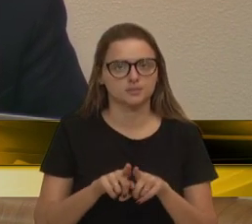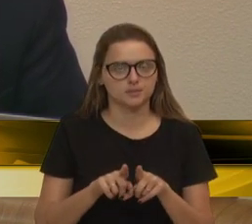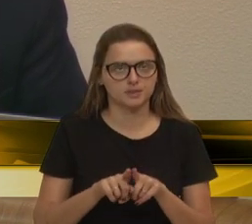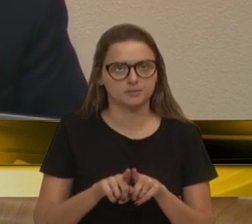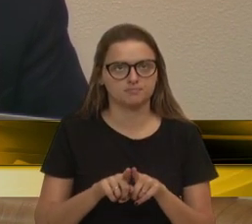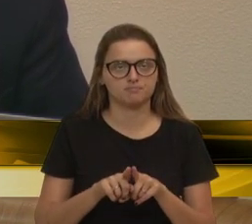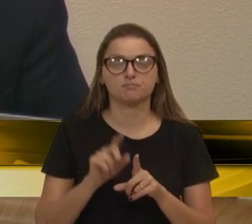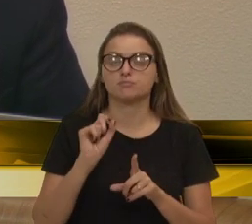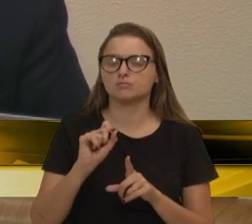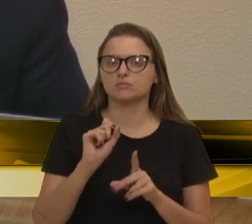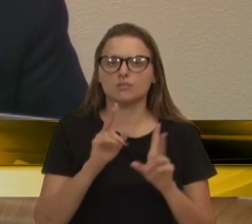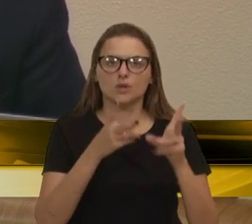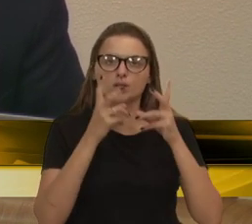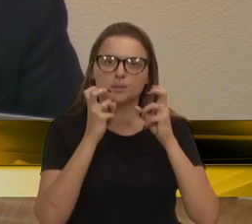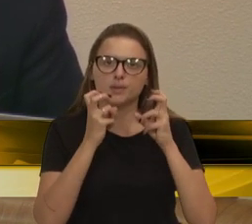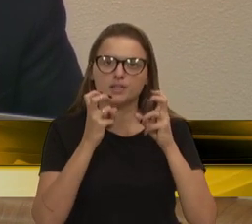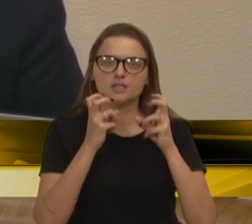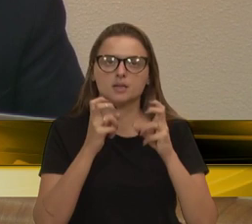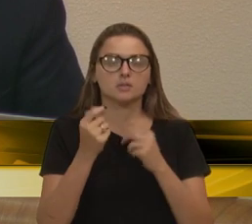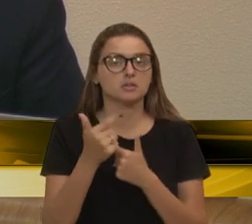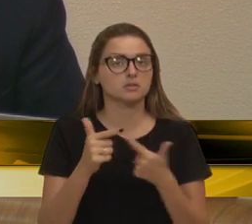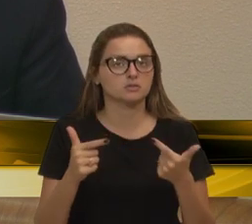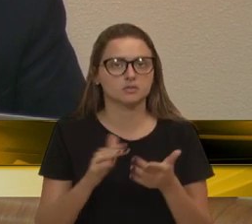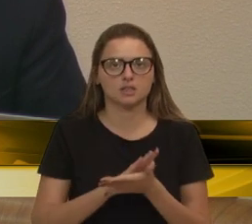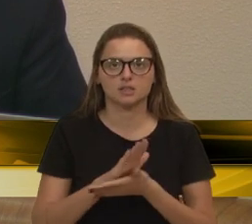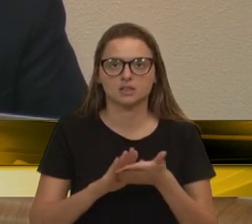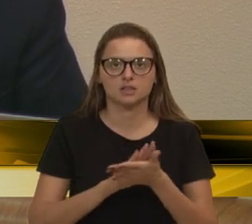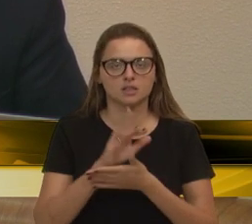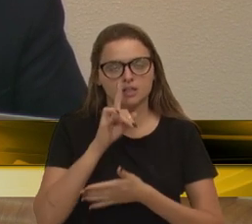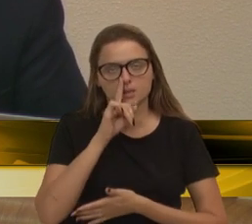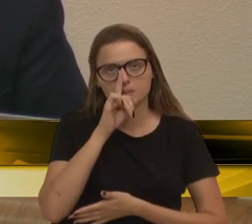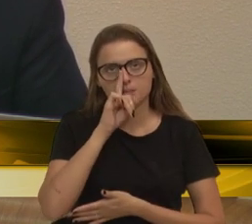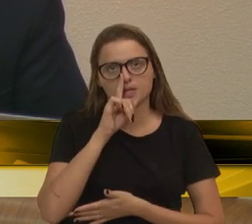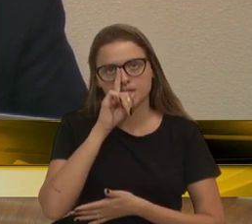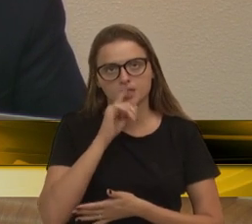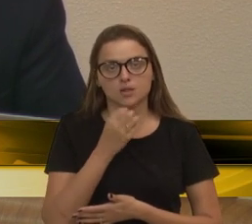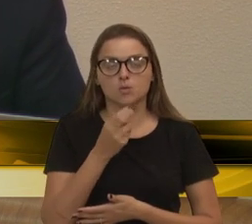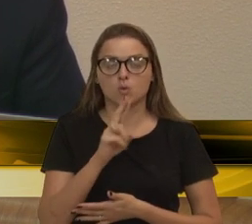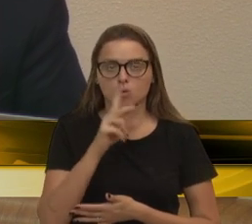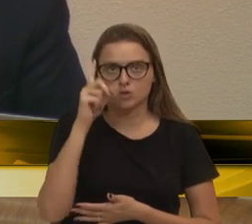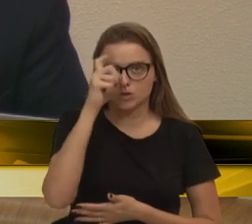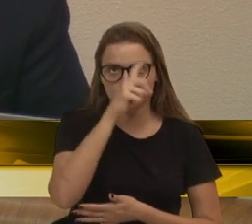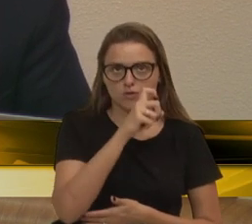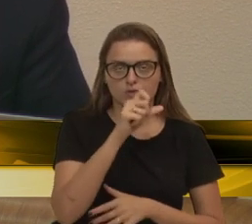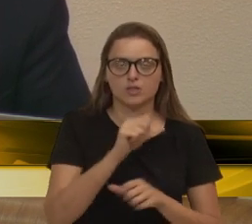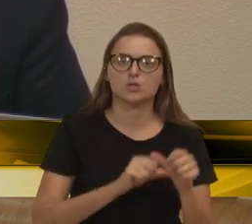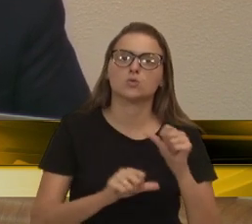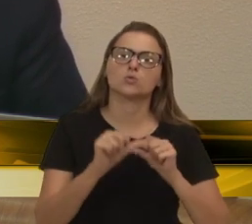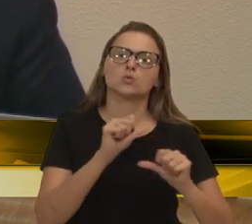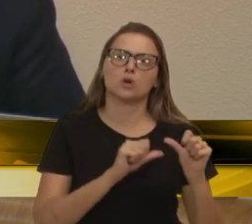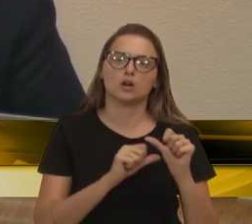nesse caso, haja perigo do dano irreparável ou de difícil reparação. E isso